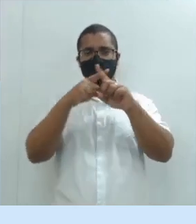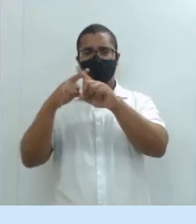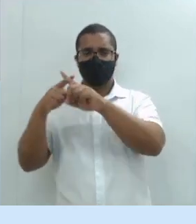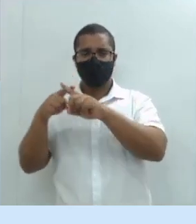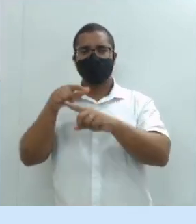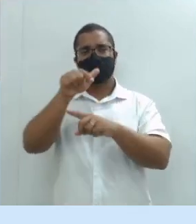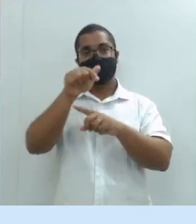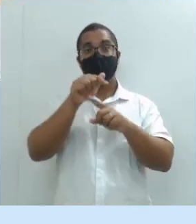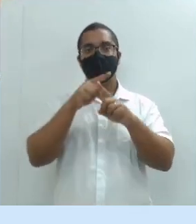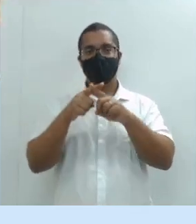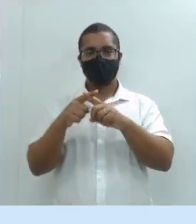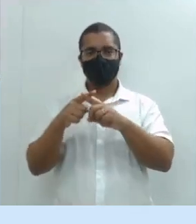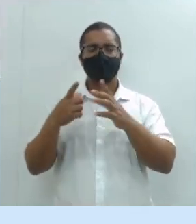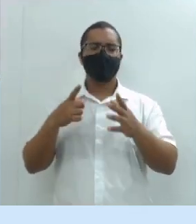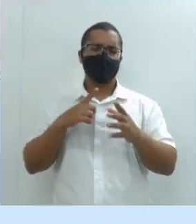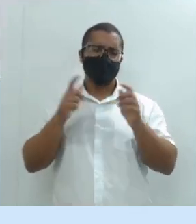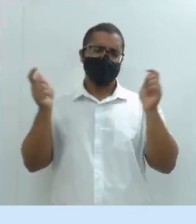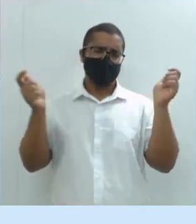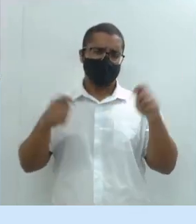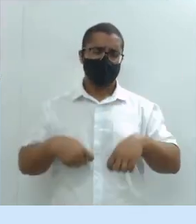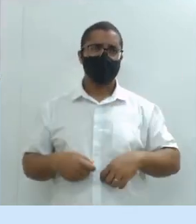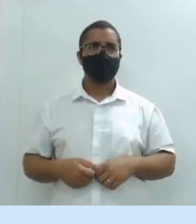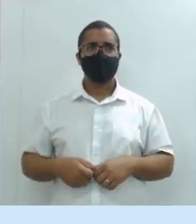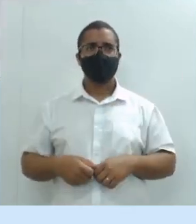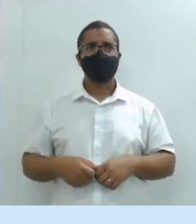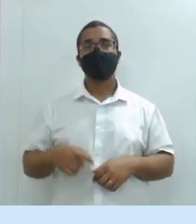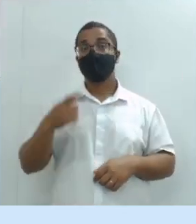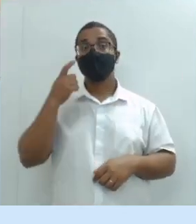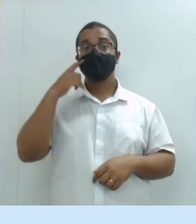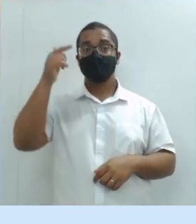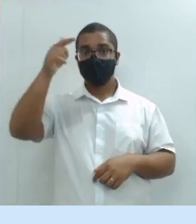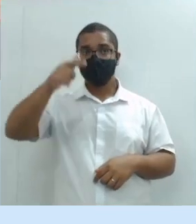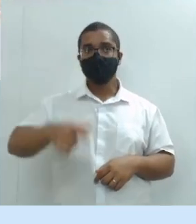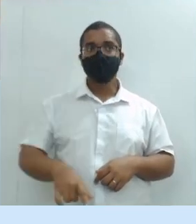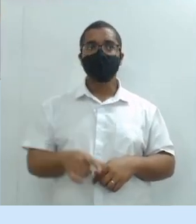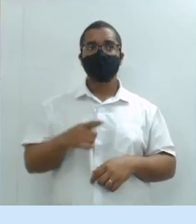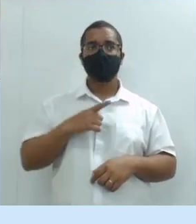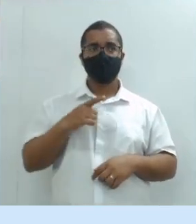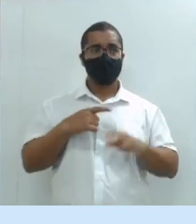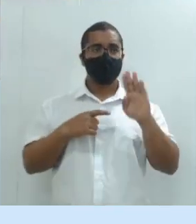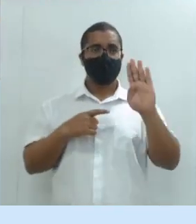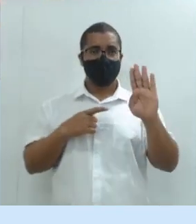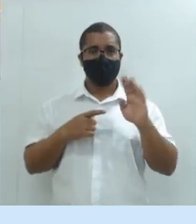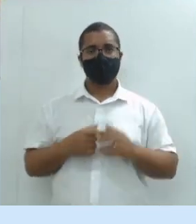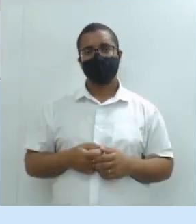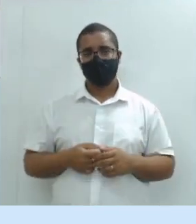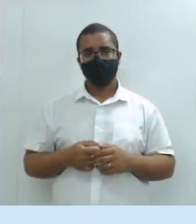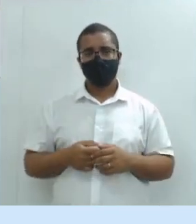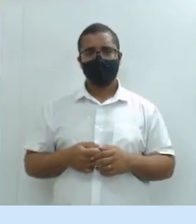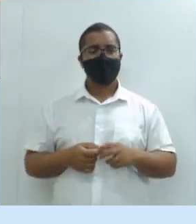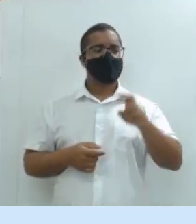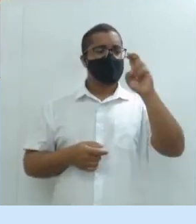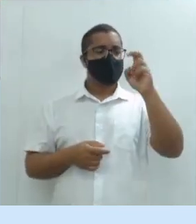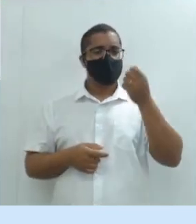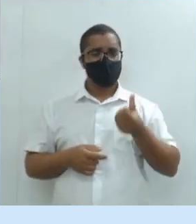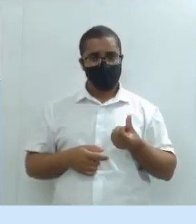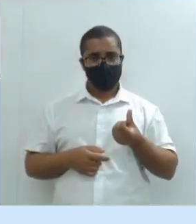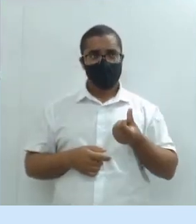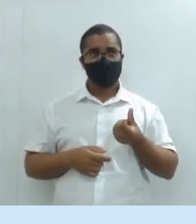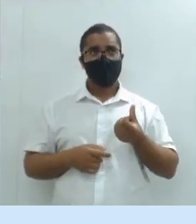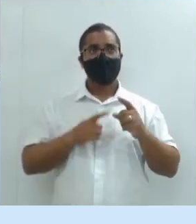esse número por 8 elevado a 7. A mesma coisa vai acontecer no item B. 5 sobre